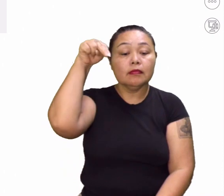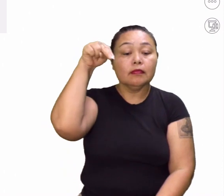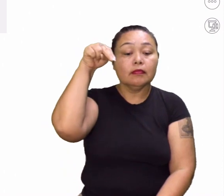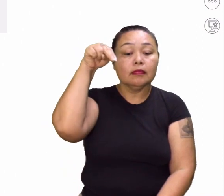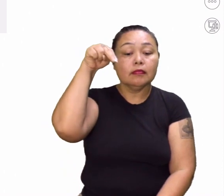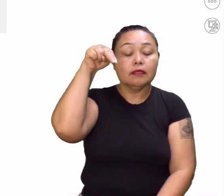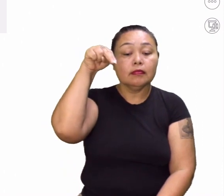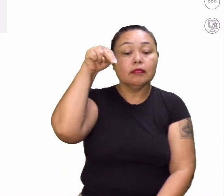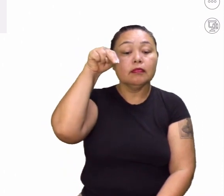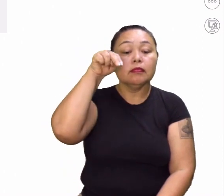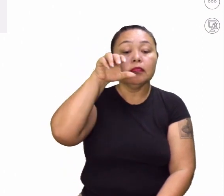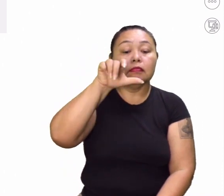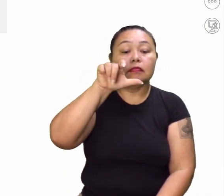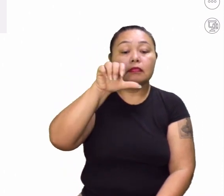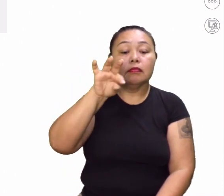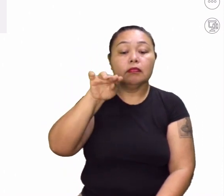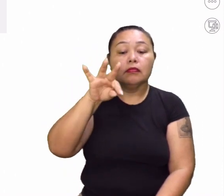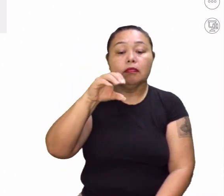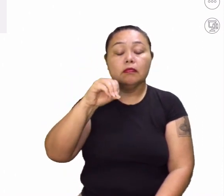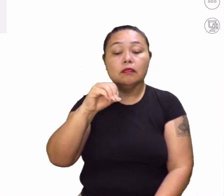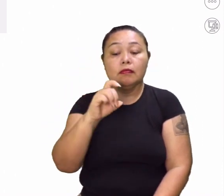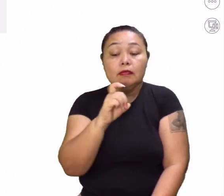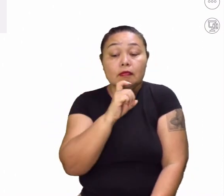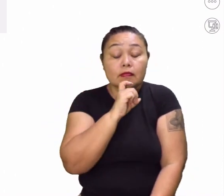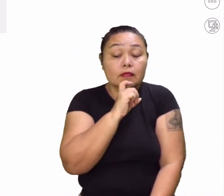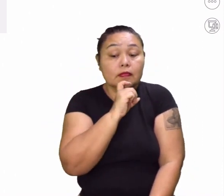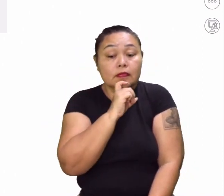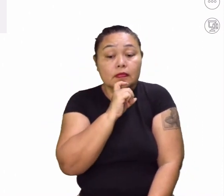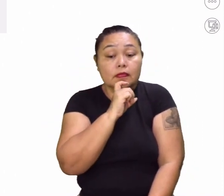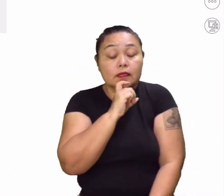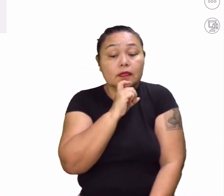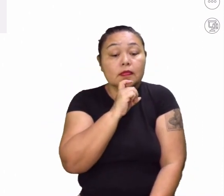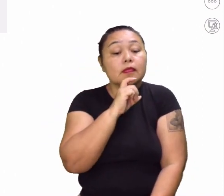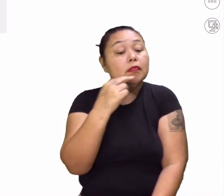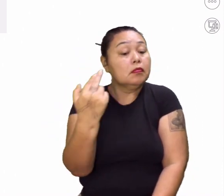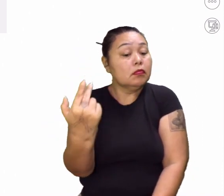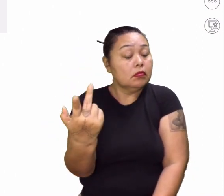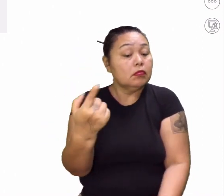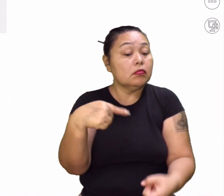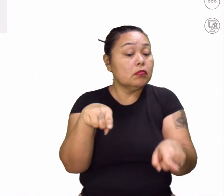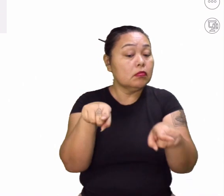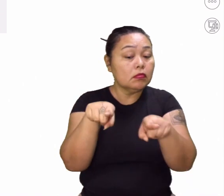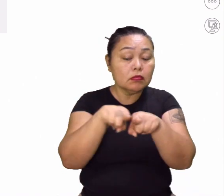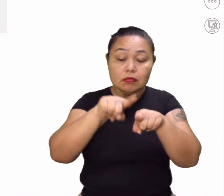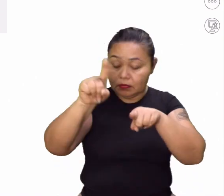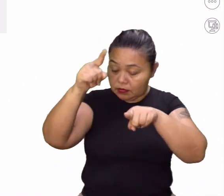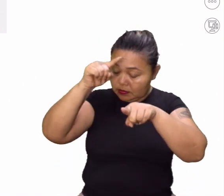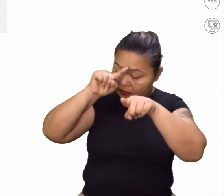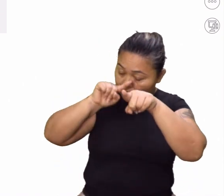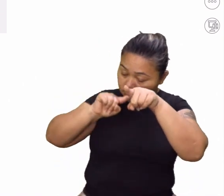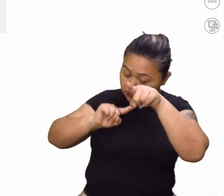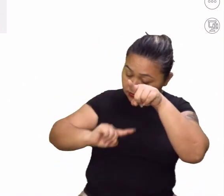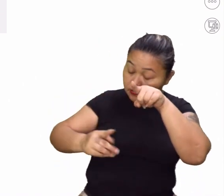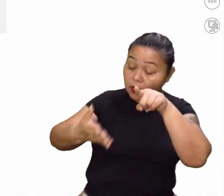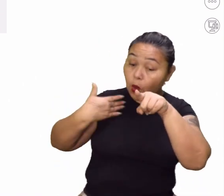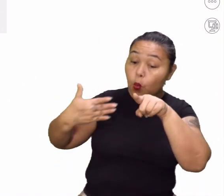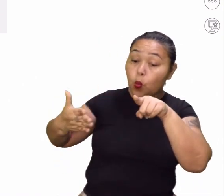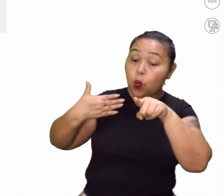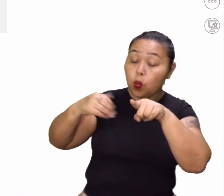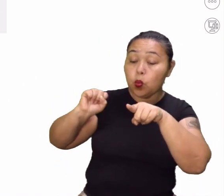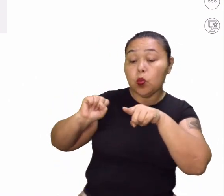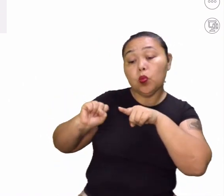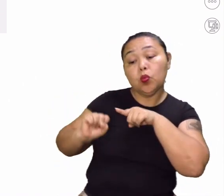norte, que é o solstício de inverno, assinala também lá do outro lado verão